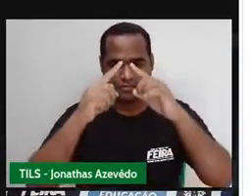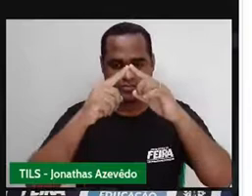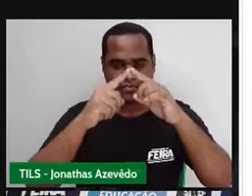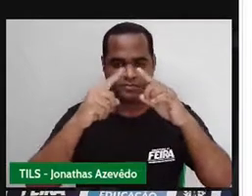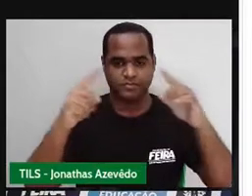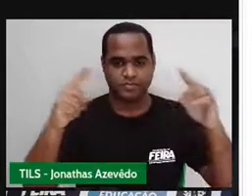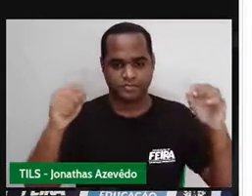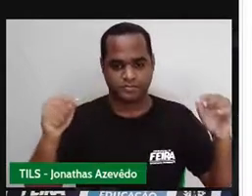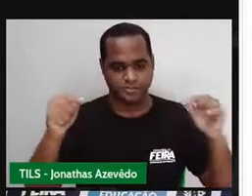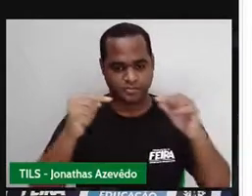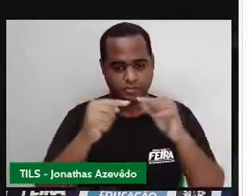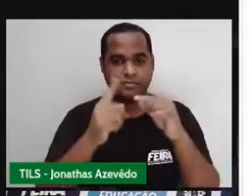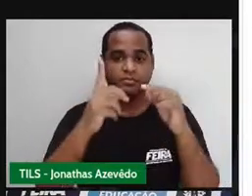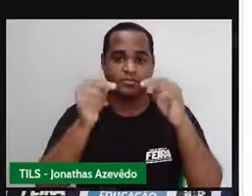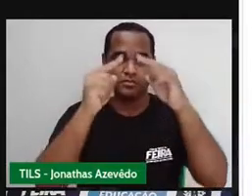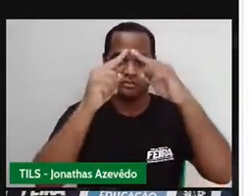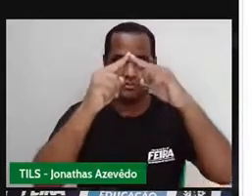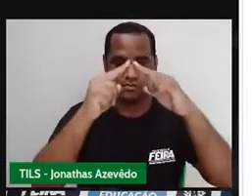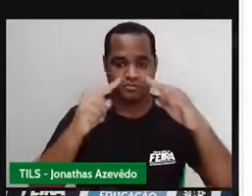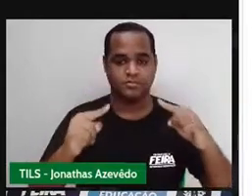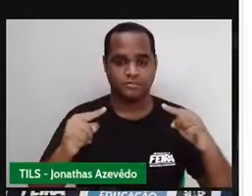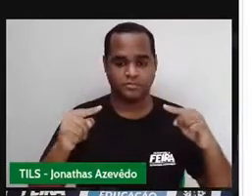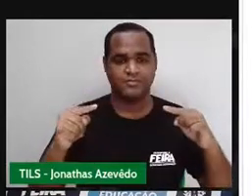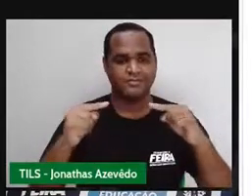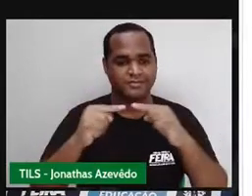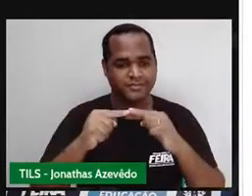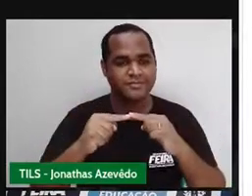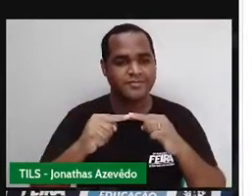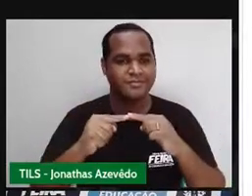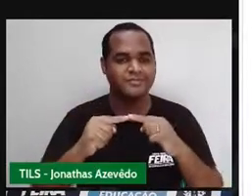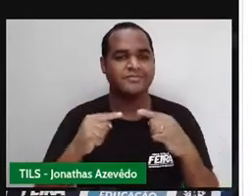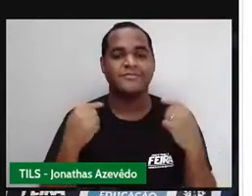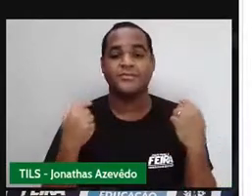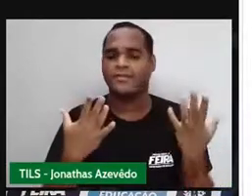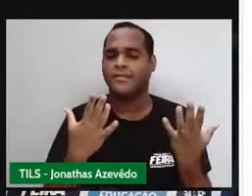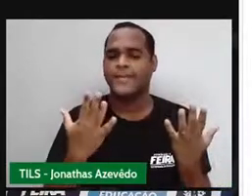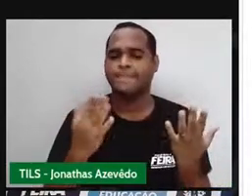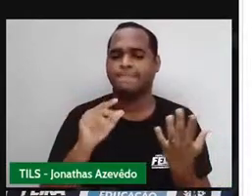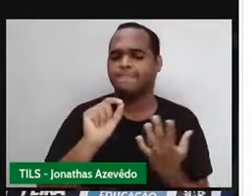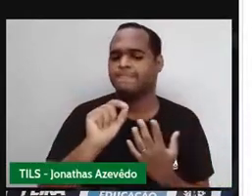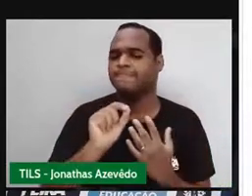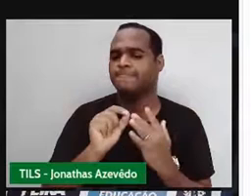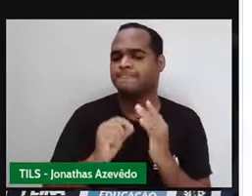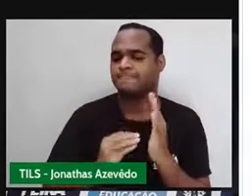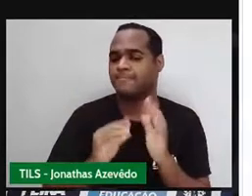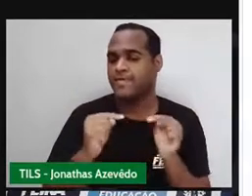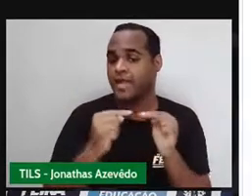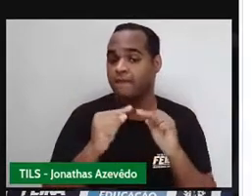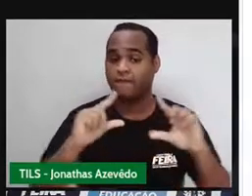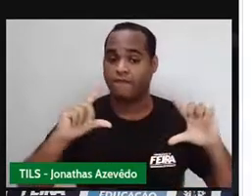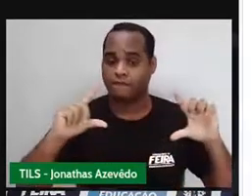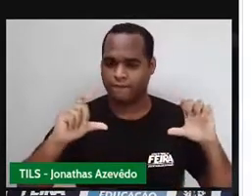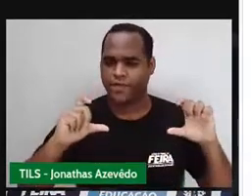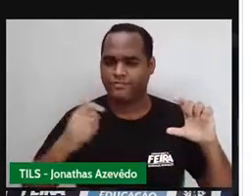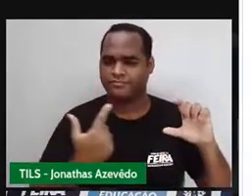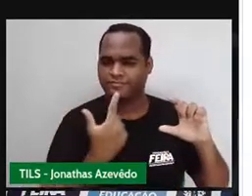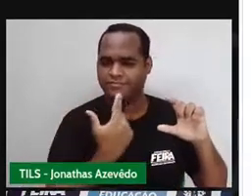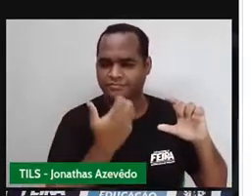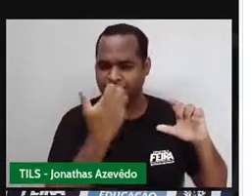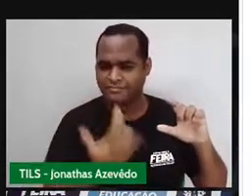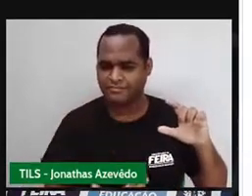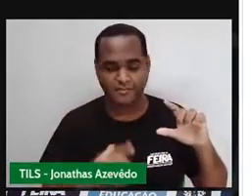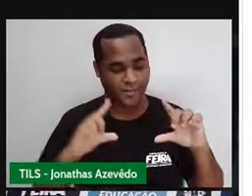retângulos de triângulos né Só que essa figura aqui que é a